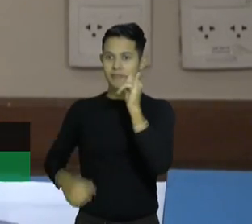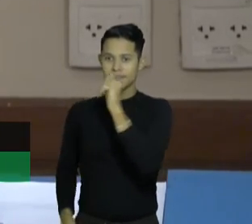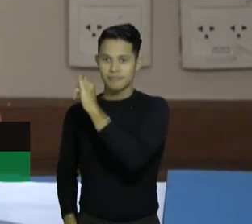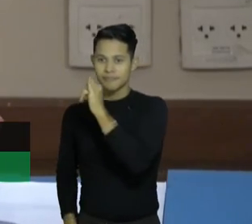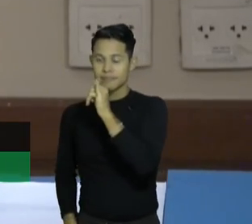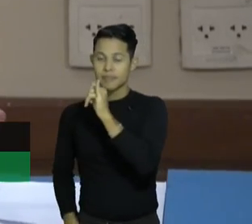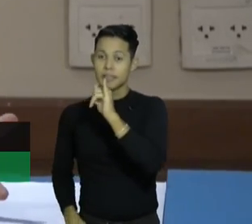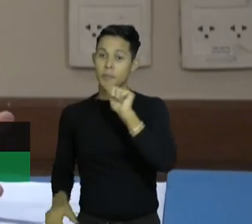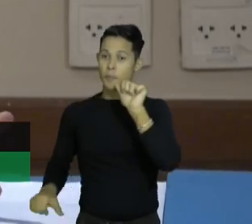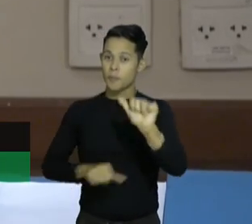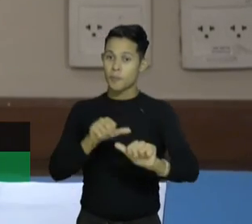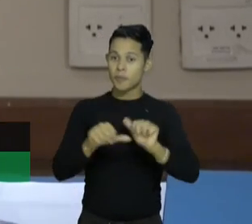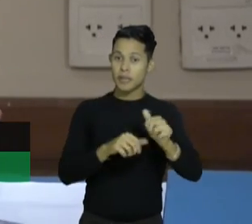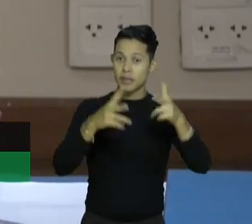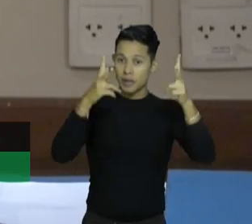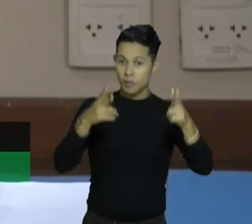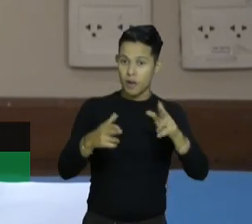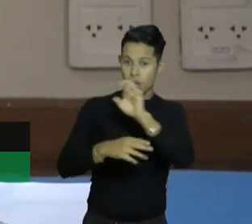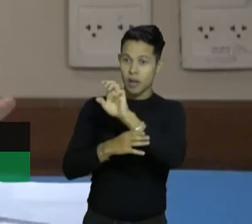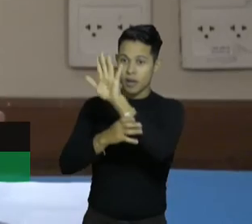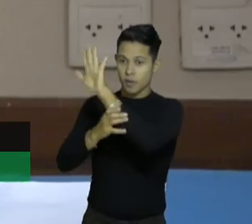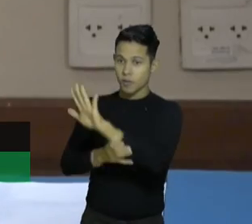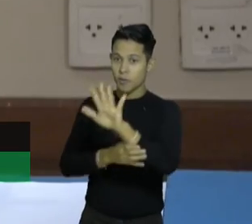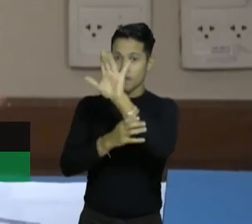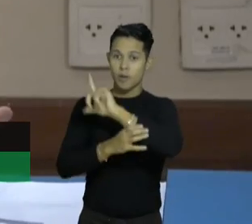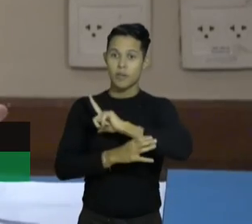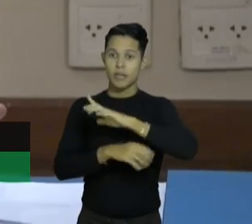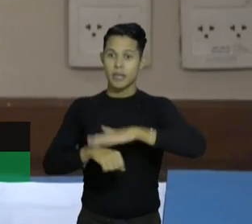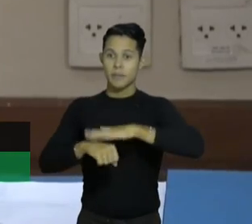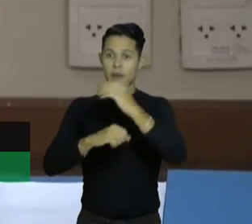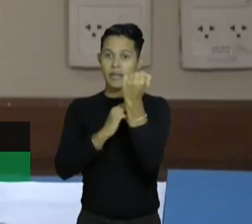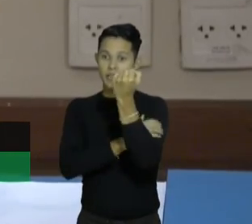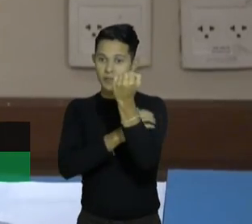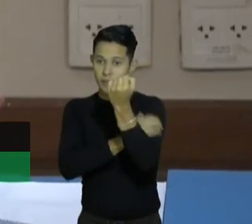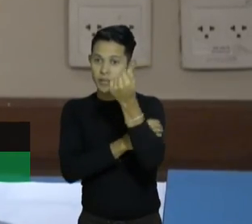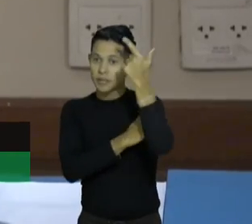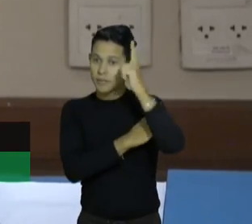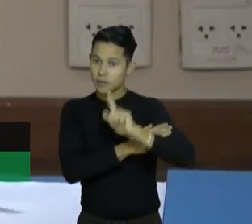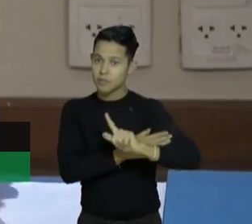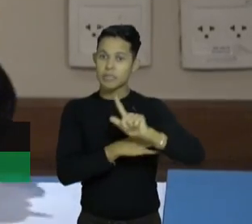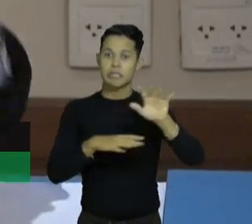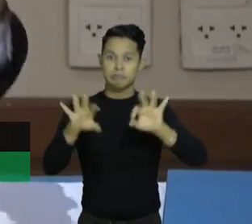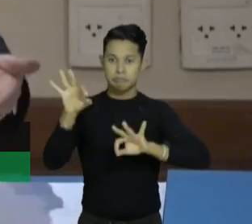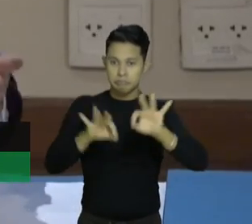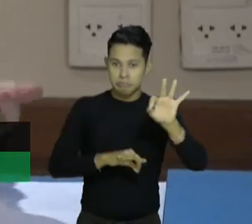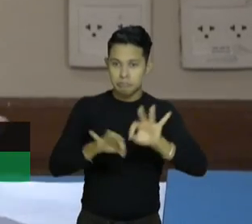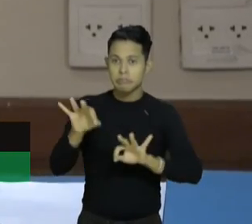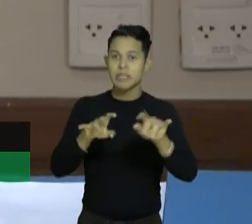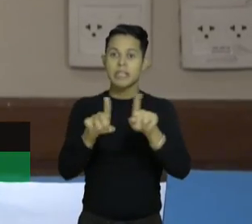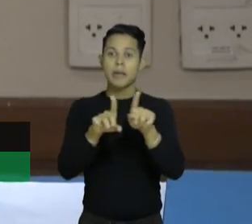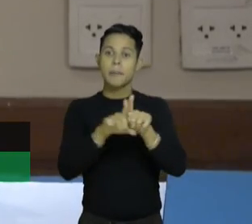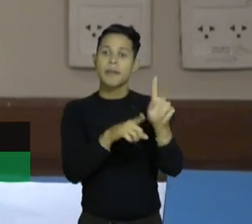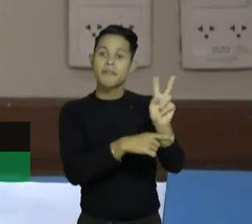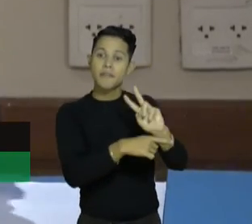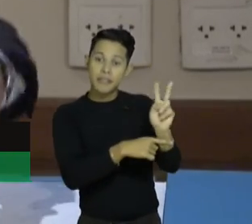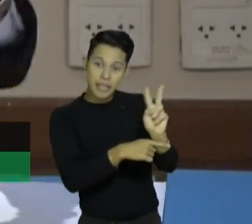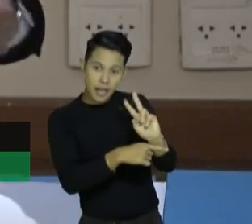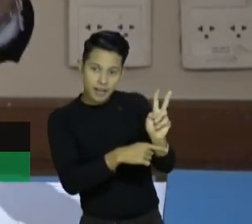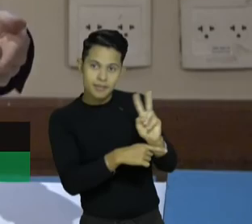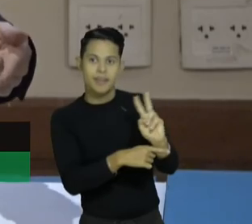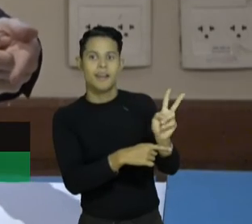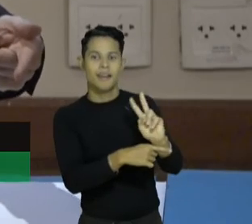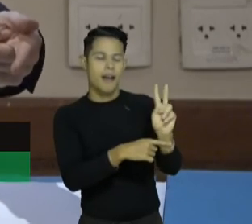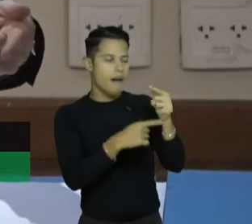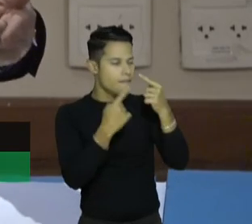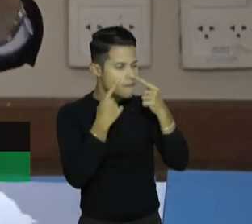né de fato os europeus têm mais força para para patentear e não só para patentear mas para fiscalizar a patente ou seja para